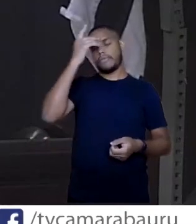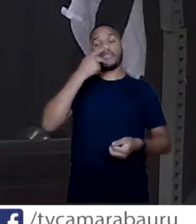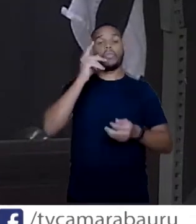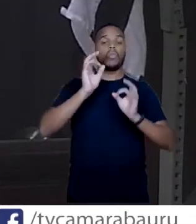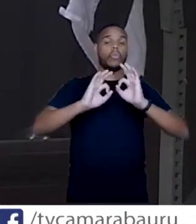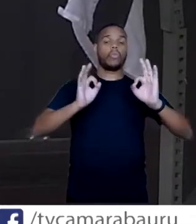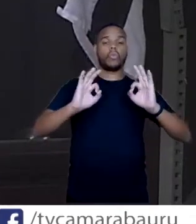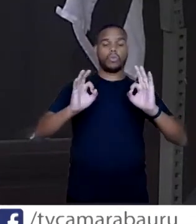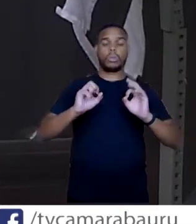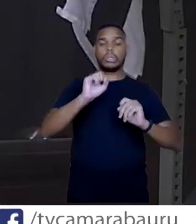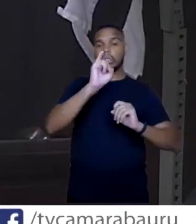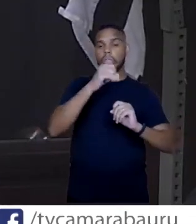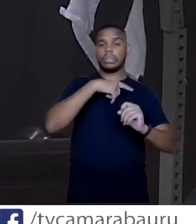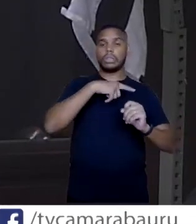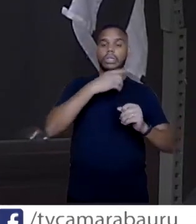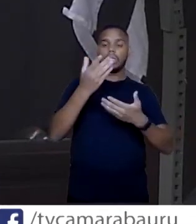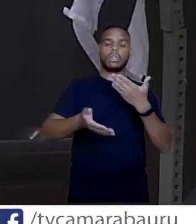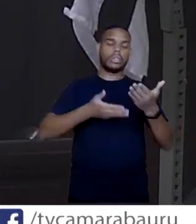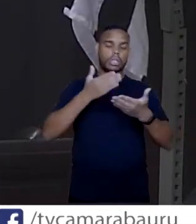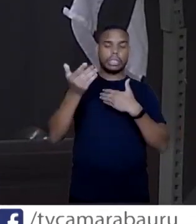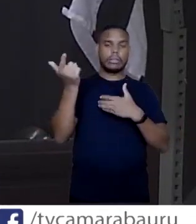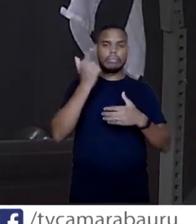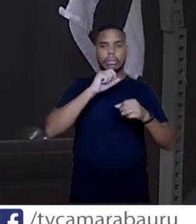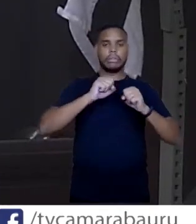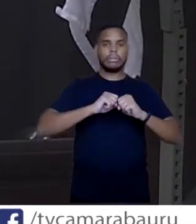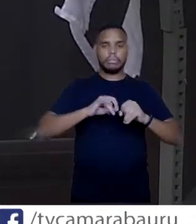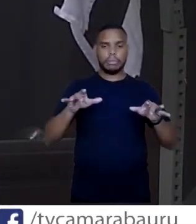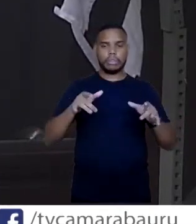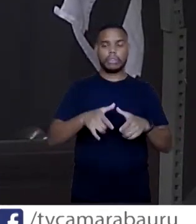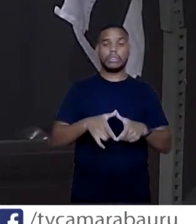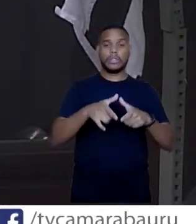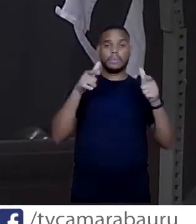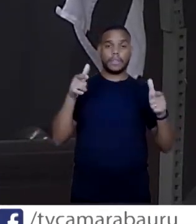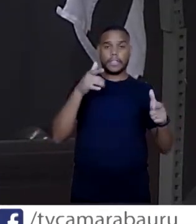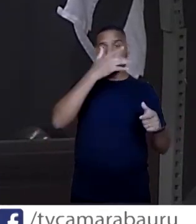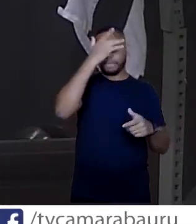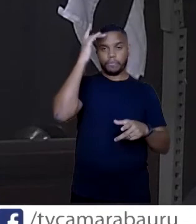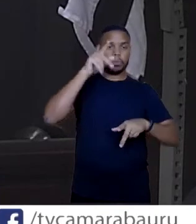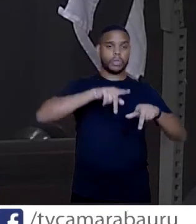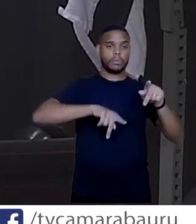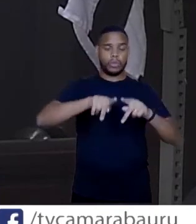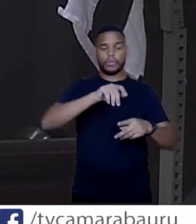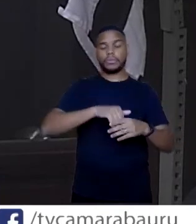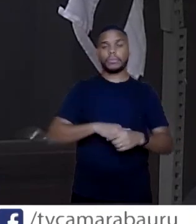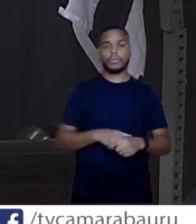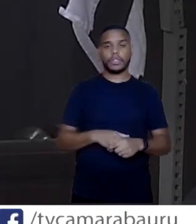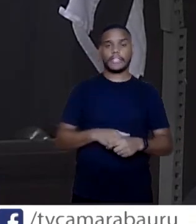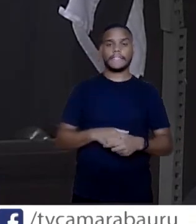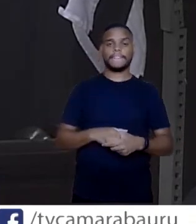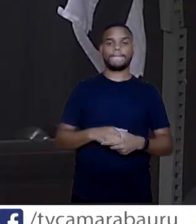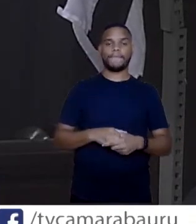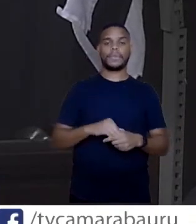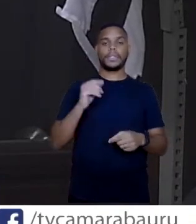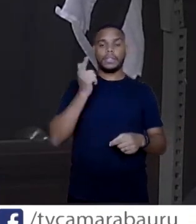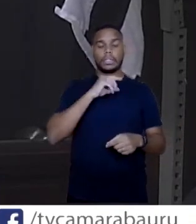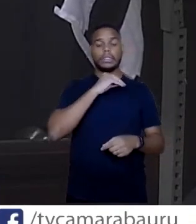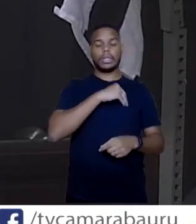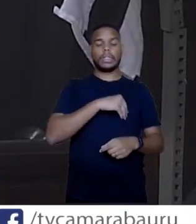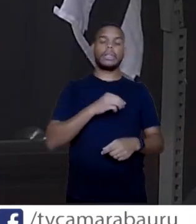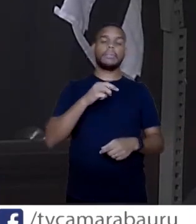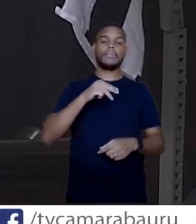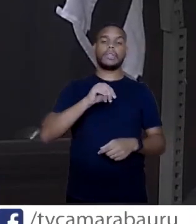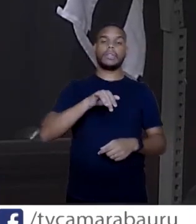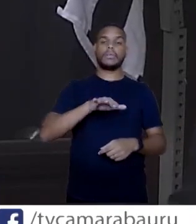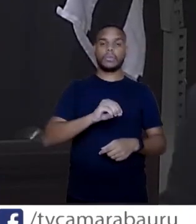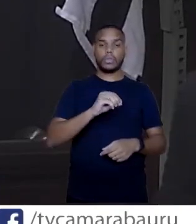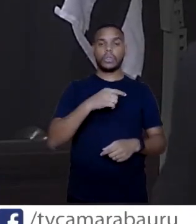tivesse tratamento que alcançasse a grande maioria da população que ganha um salário mínimo não tinha